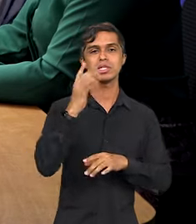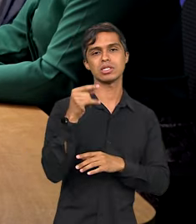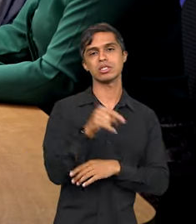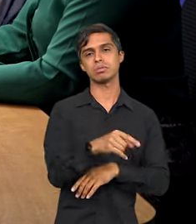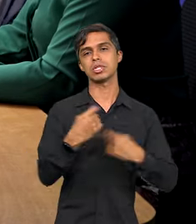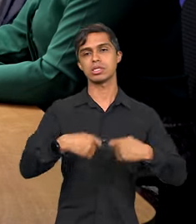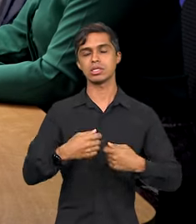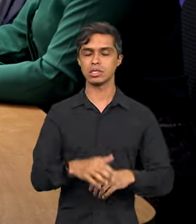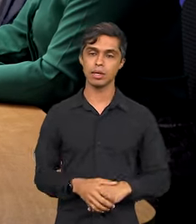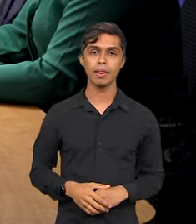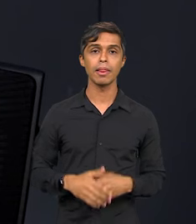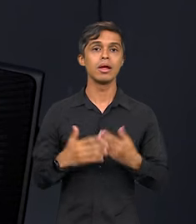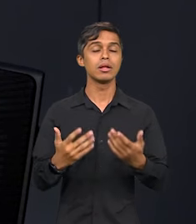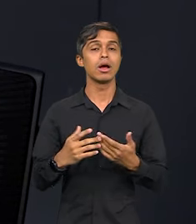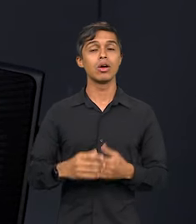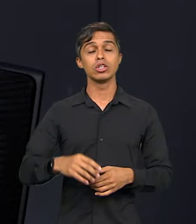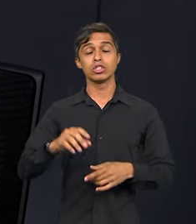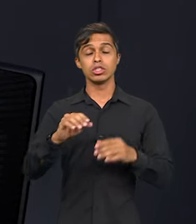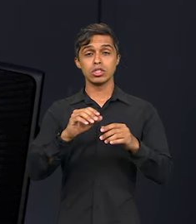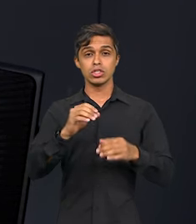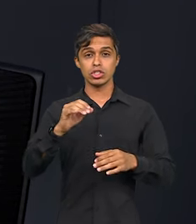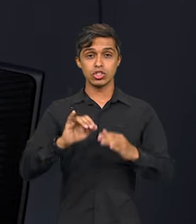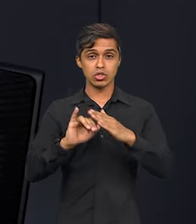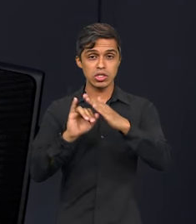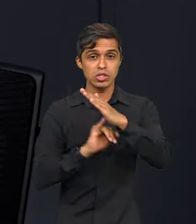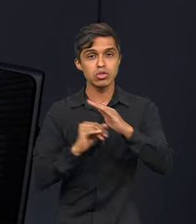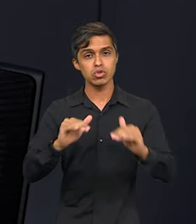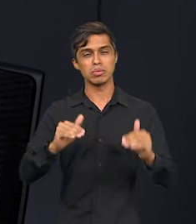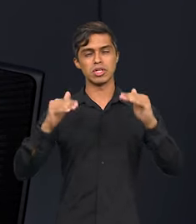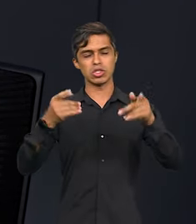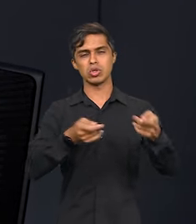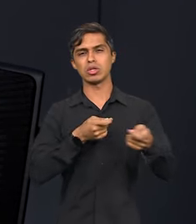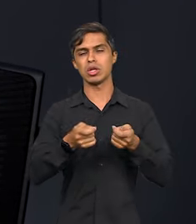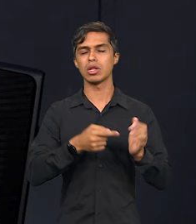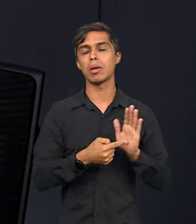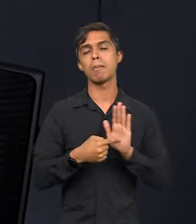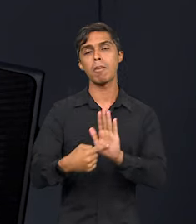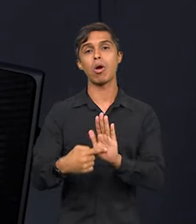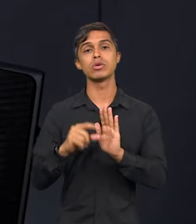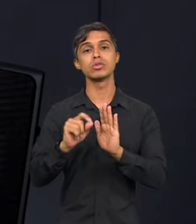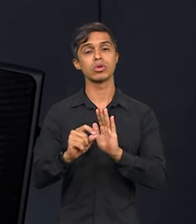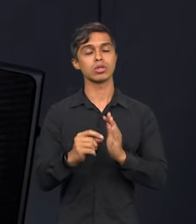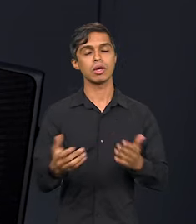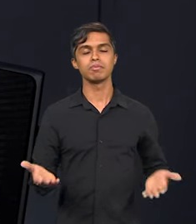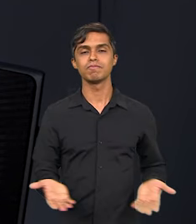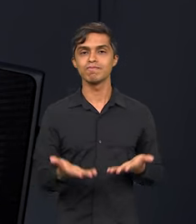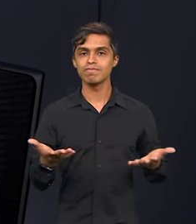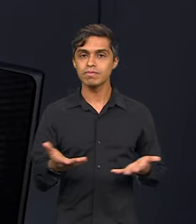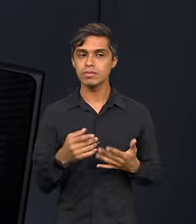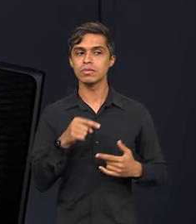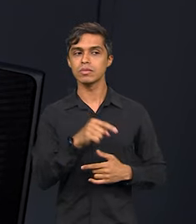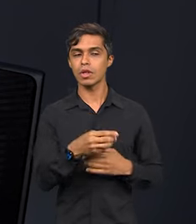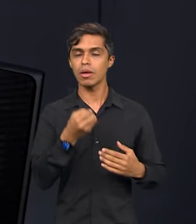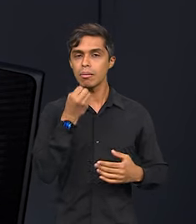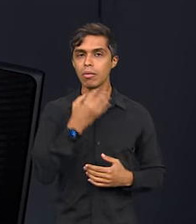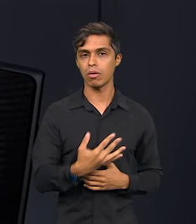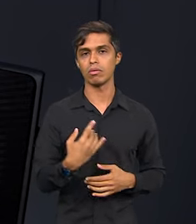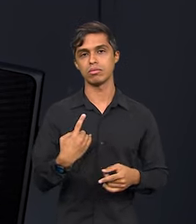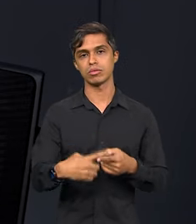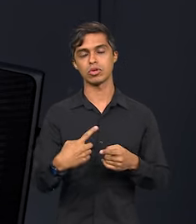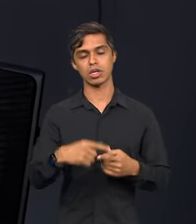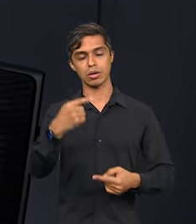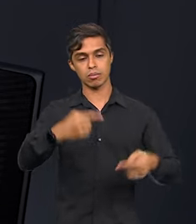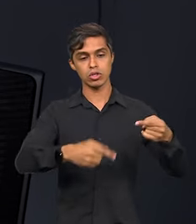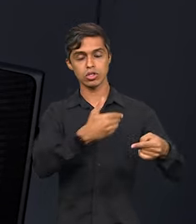e e as instituições superiores de controle elas trazem uma contribuição mostrando a eficiência e eficácia de políticas